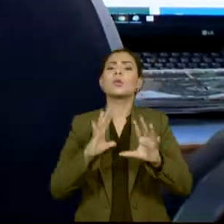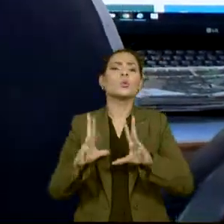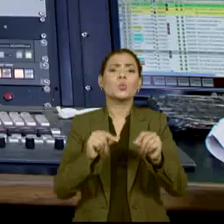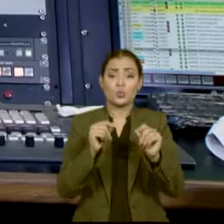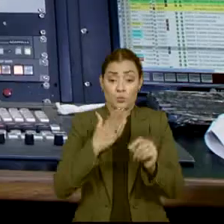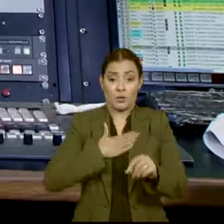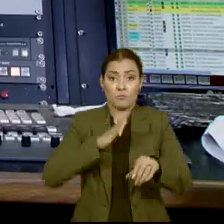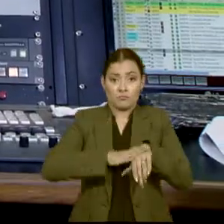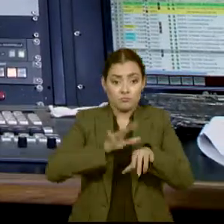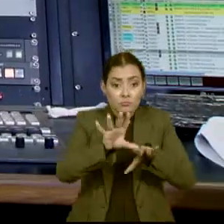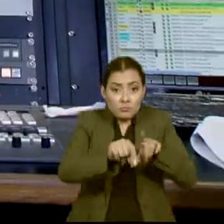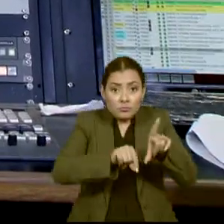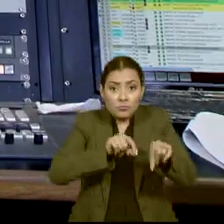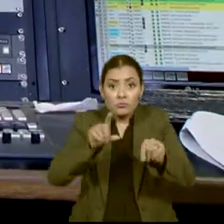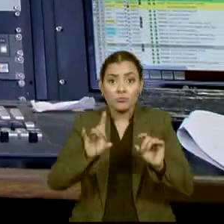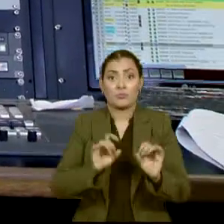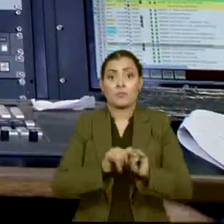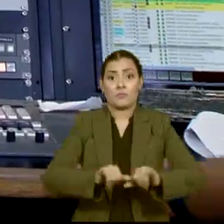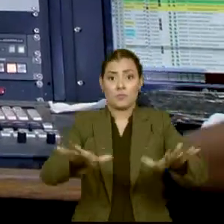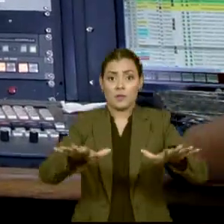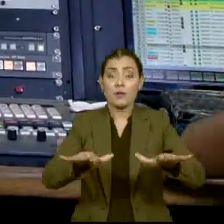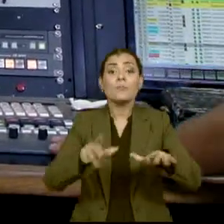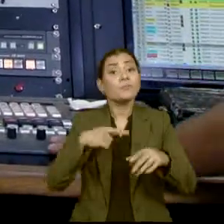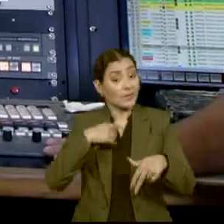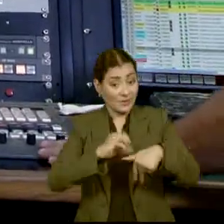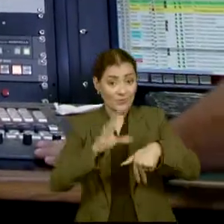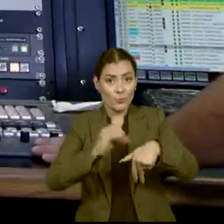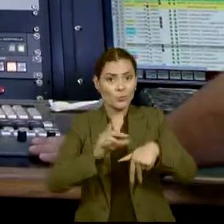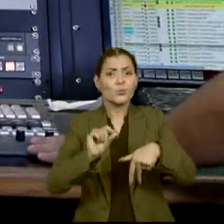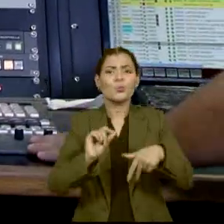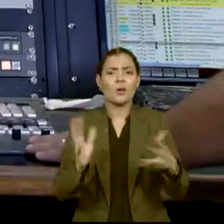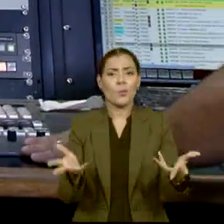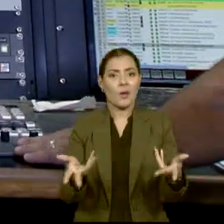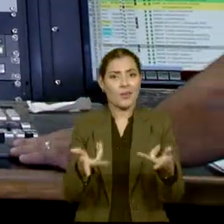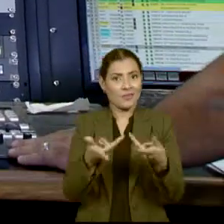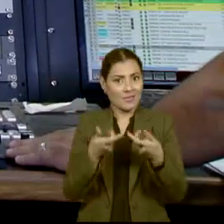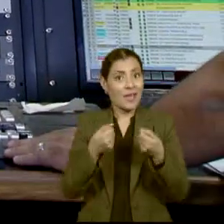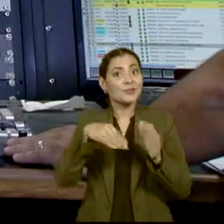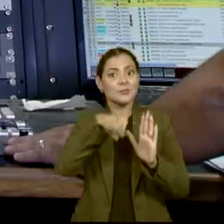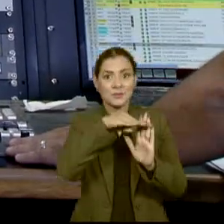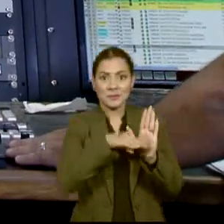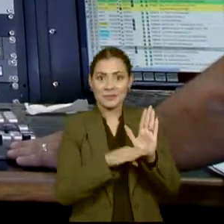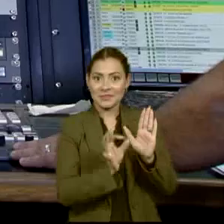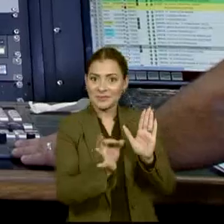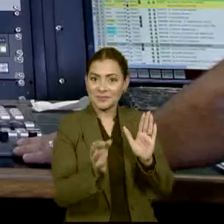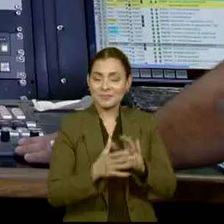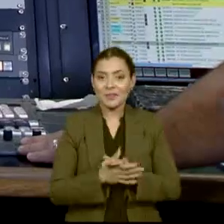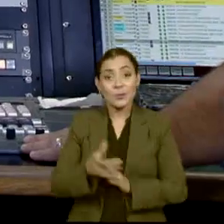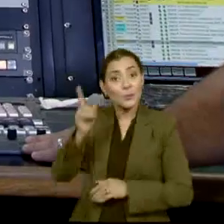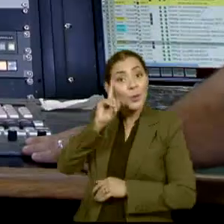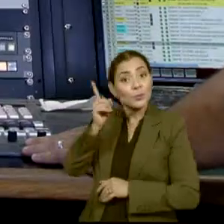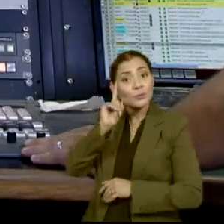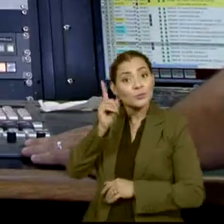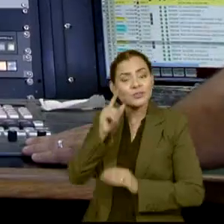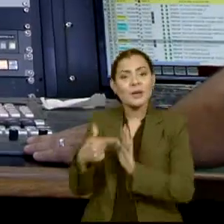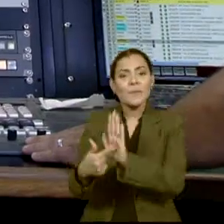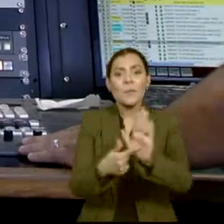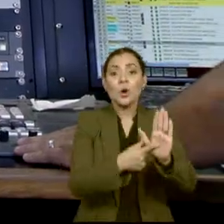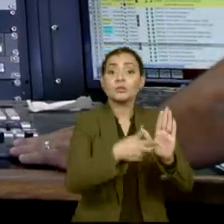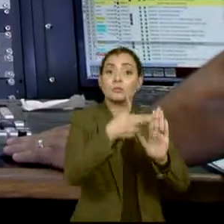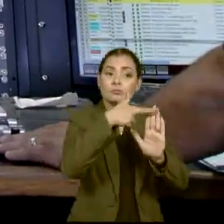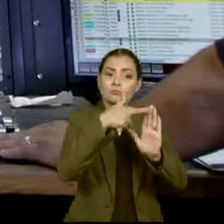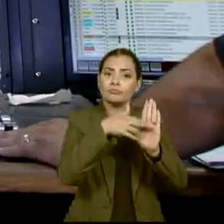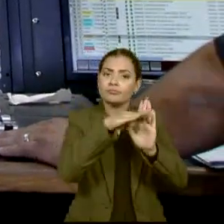feita aqui. Bom, e quando a gente fala em TV Cultura, a gente fala em excelência de programação. E todo dia é definido um